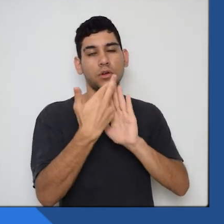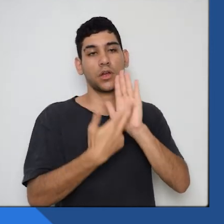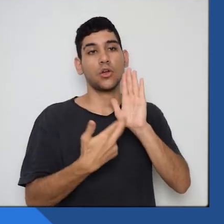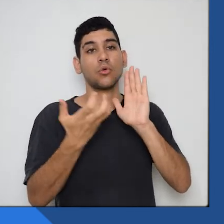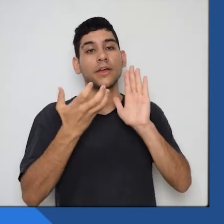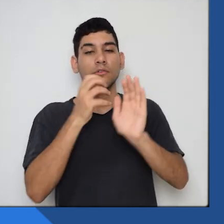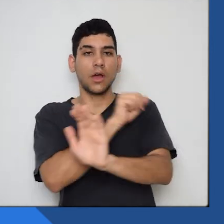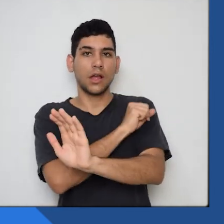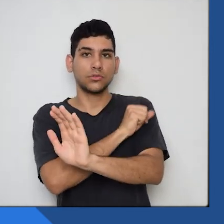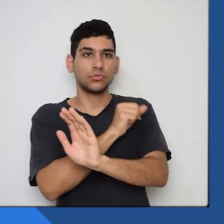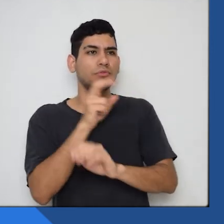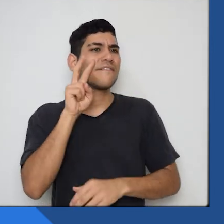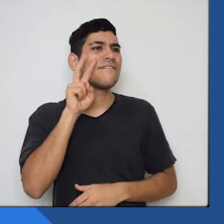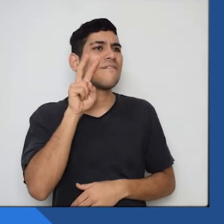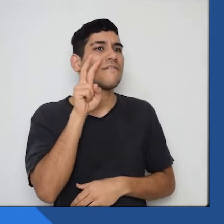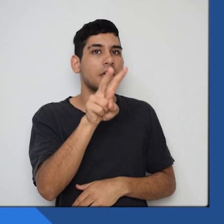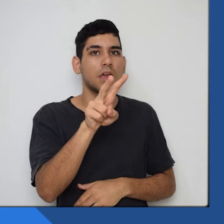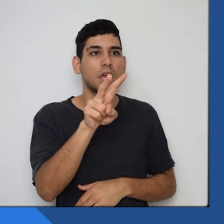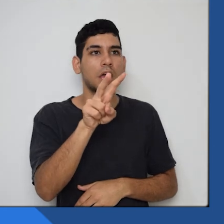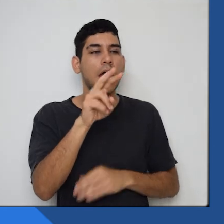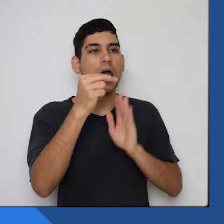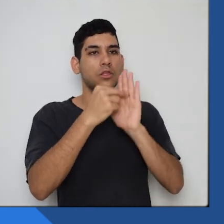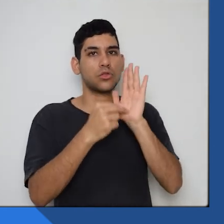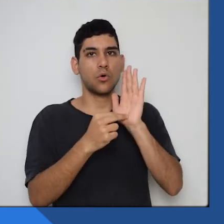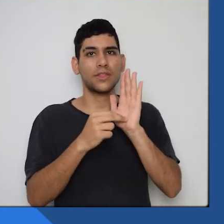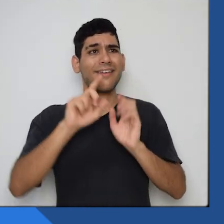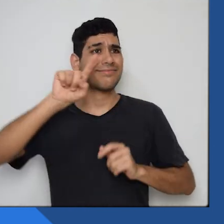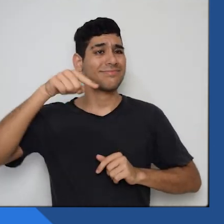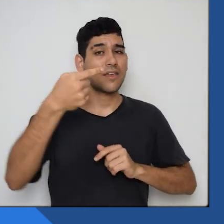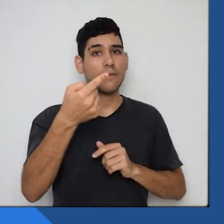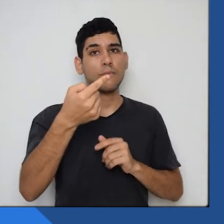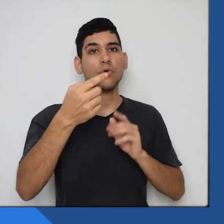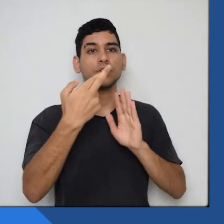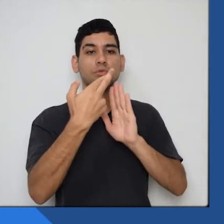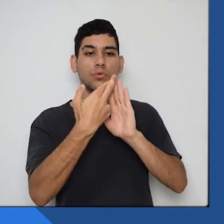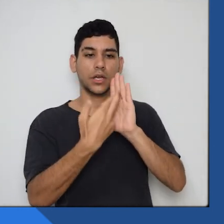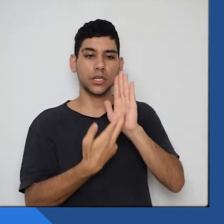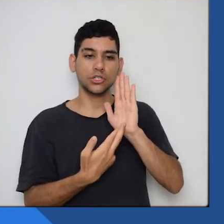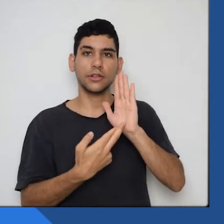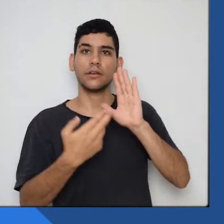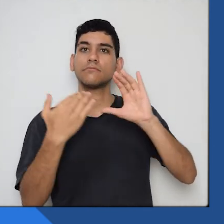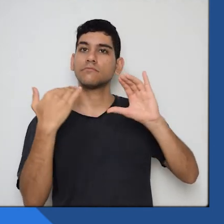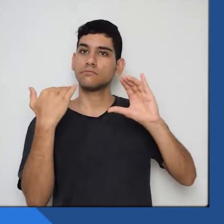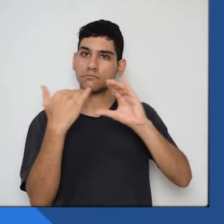fechamento do questionário, porque eu quero que o nosso aluno ele só visualize a nota